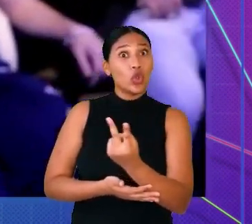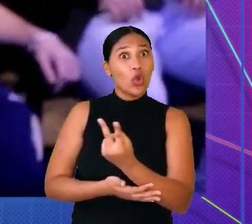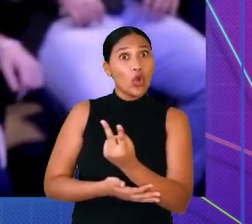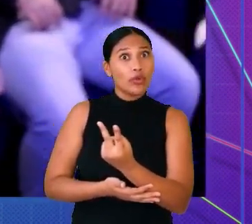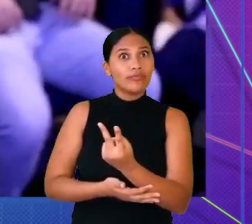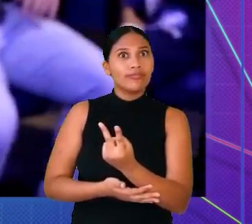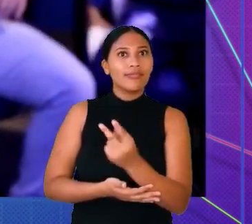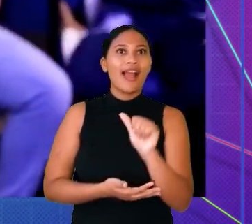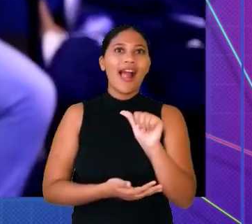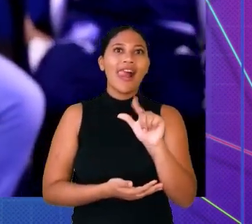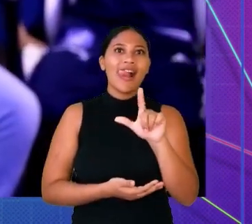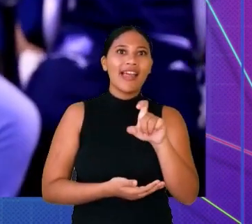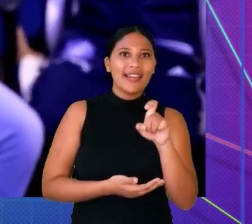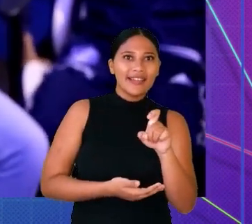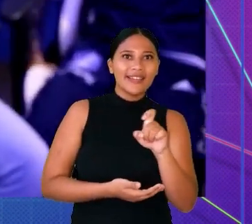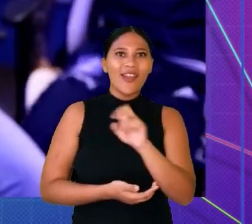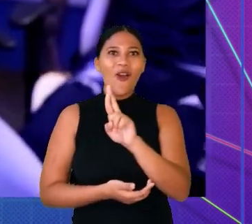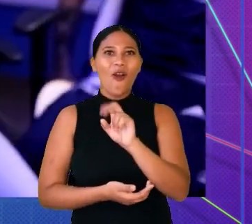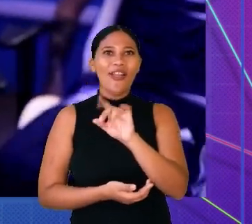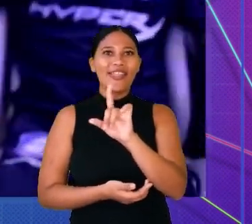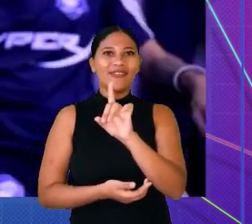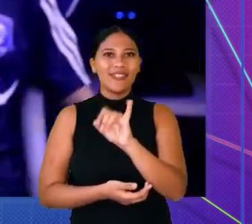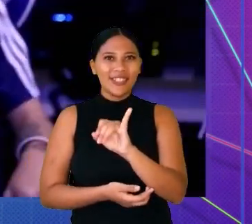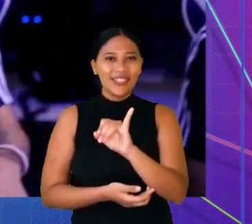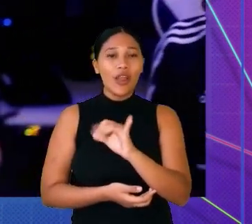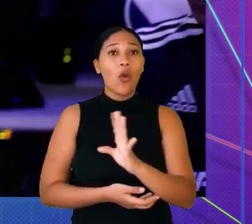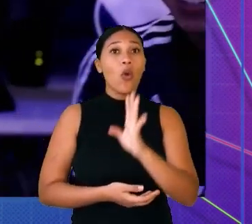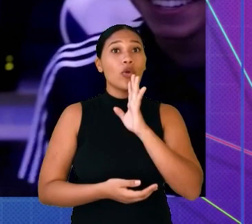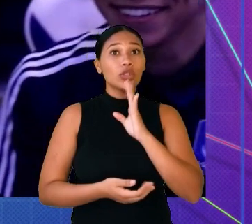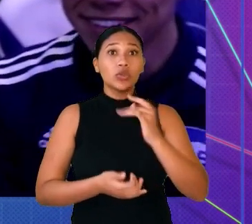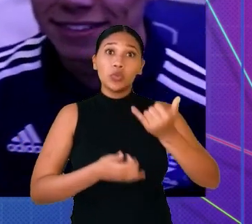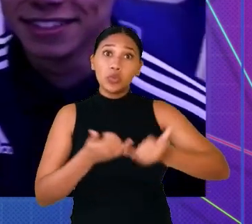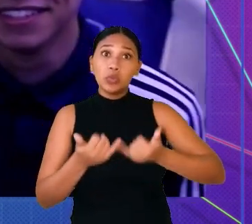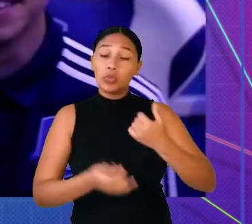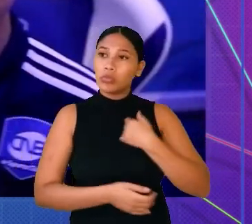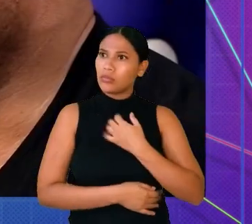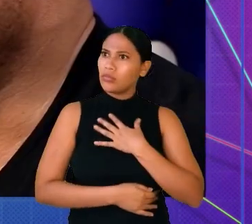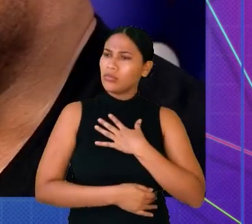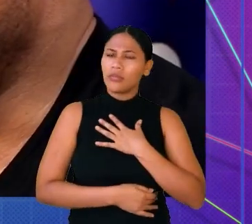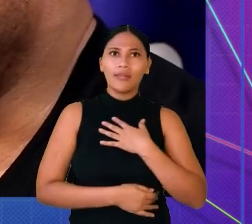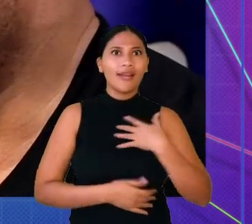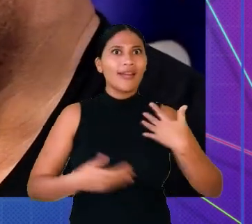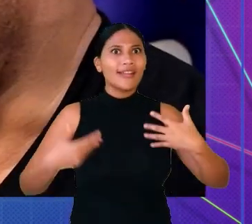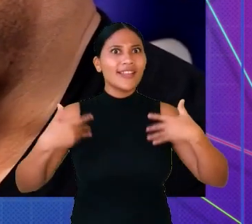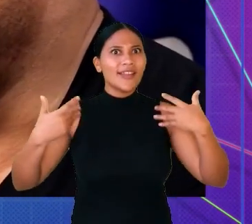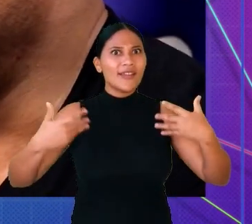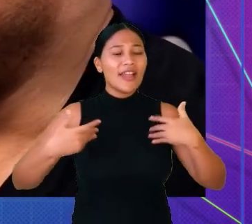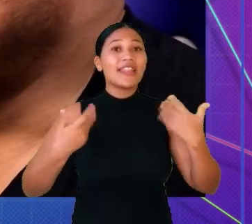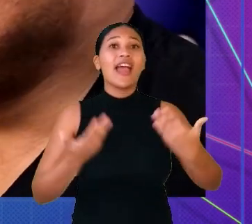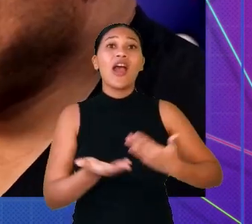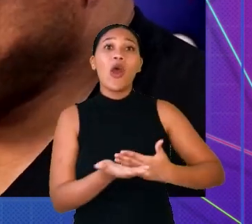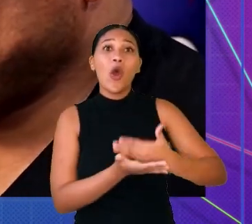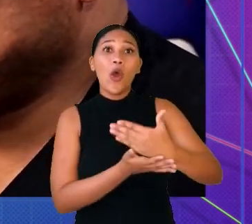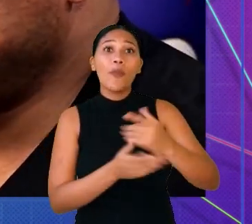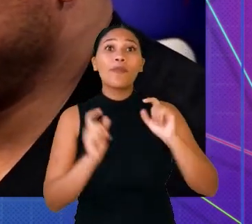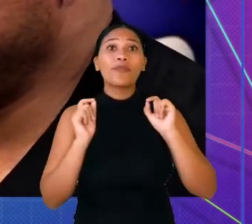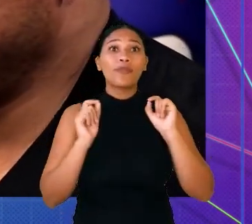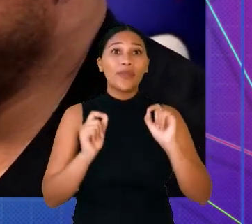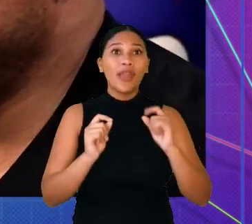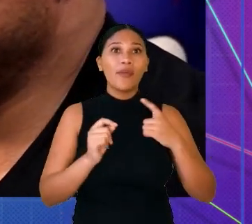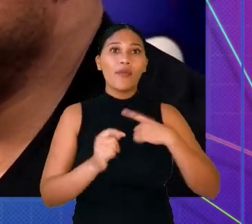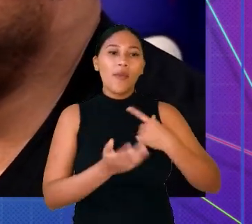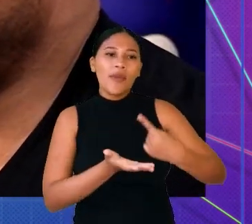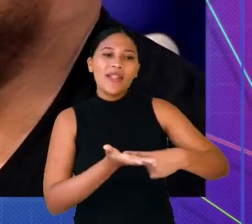os dois, tanto o Alex como o Ronald, conheciam o jogo. Eu fiquei super animado e aí começou